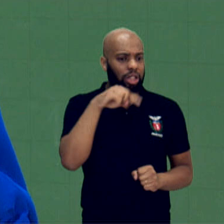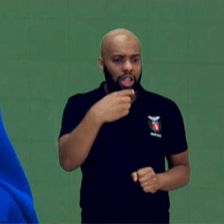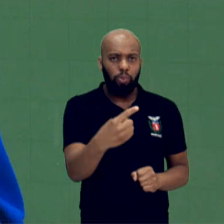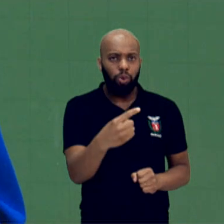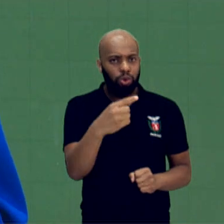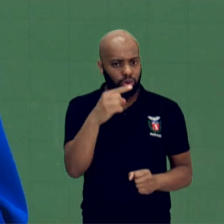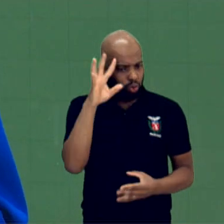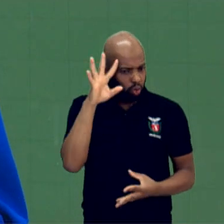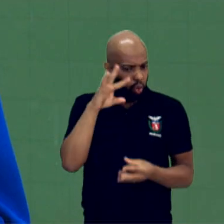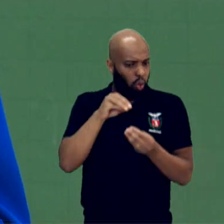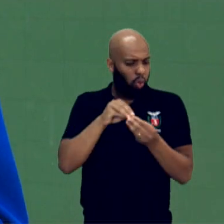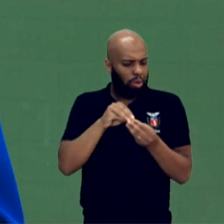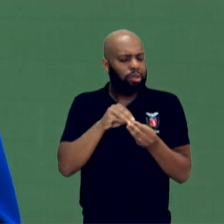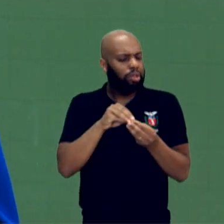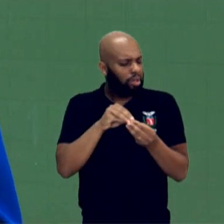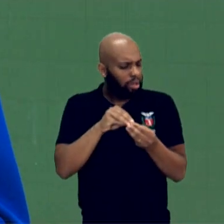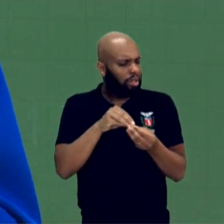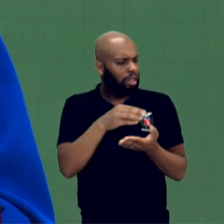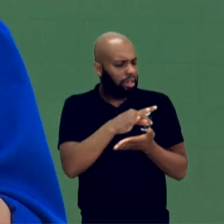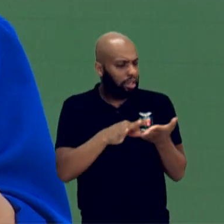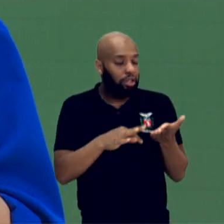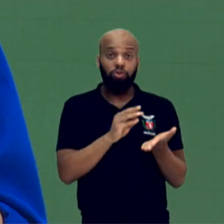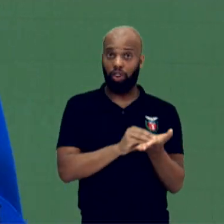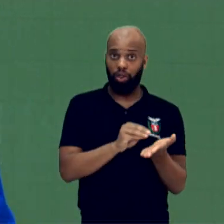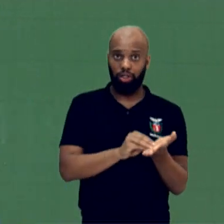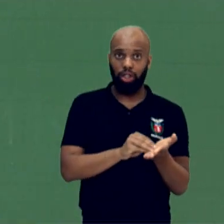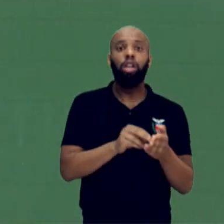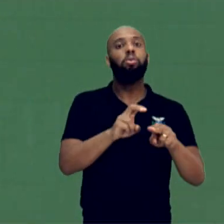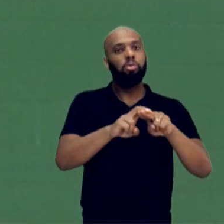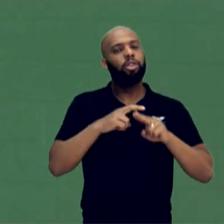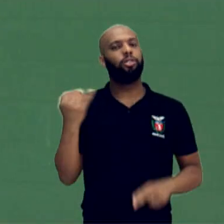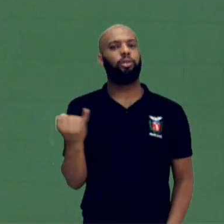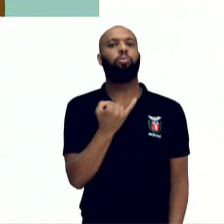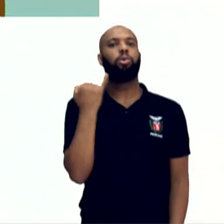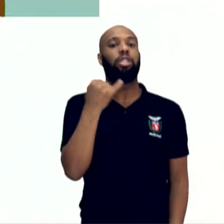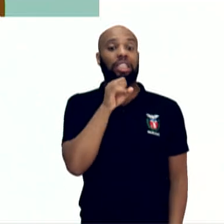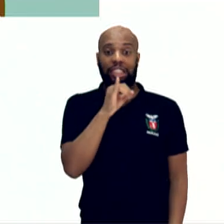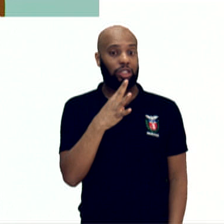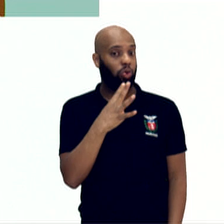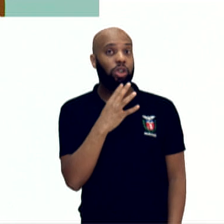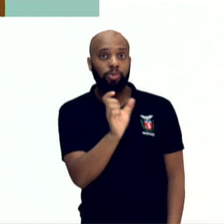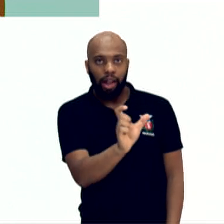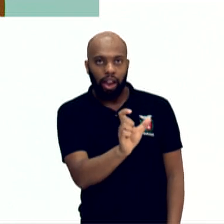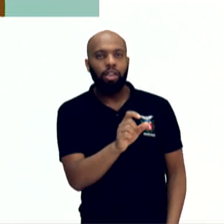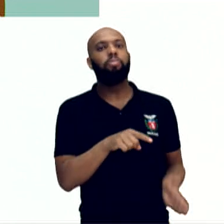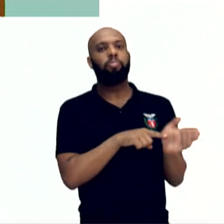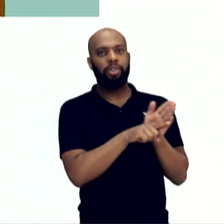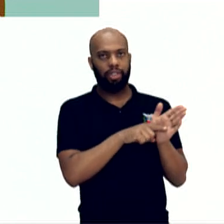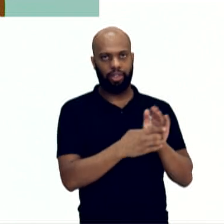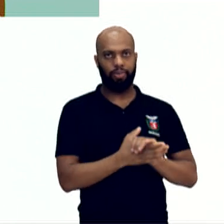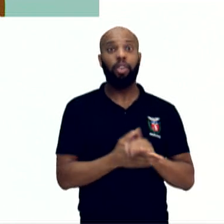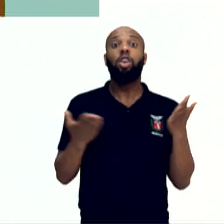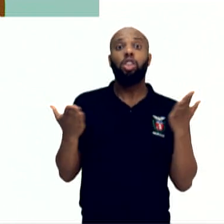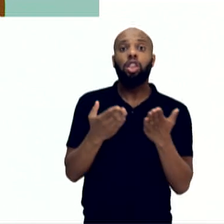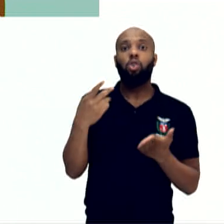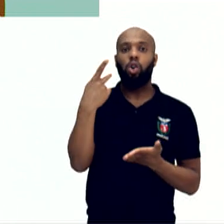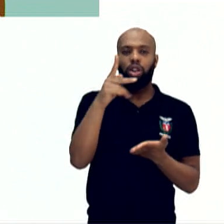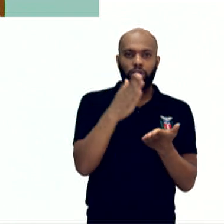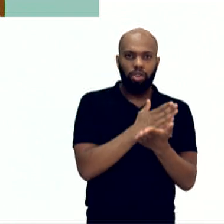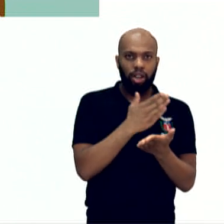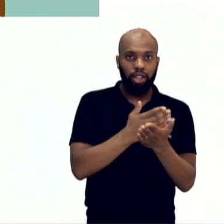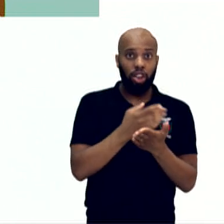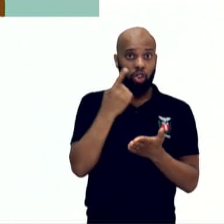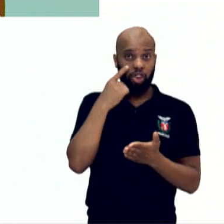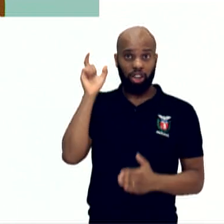posteriormente você precisar interpretar esse texto. Certo? Então, agora no seu caderno, de acordo com o texto, dê o